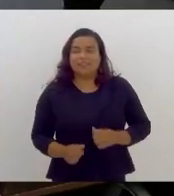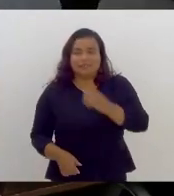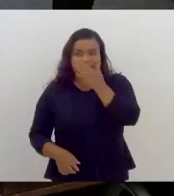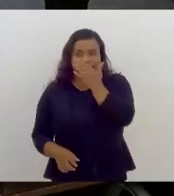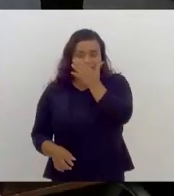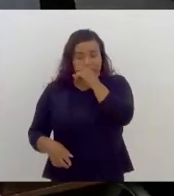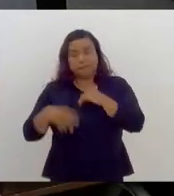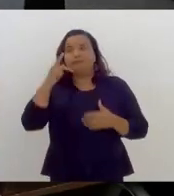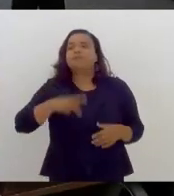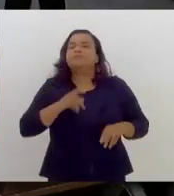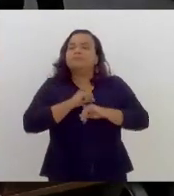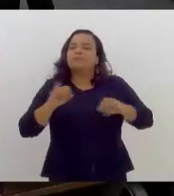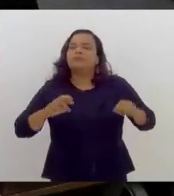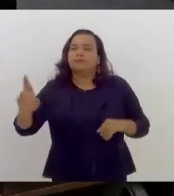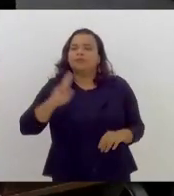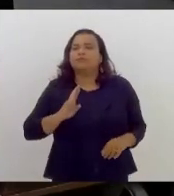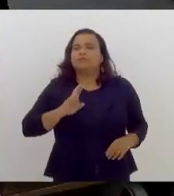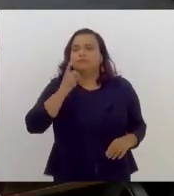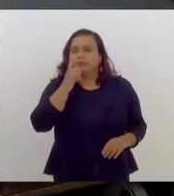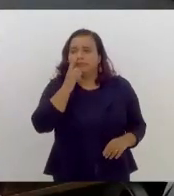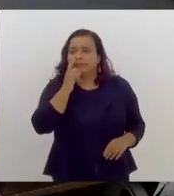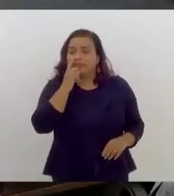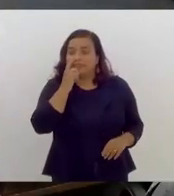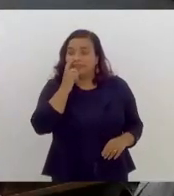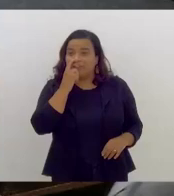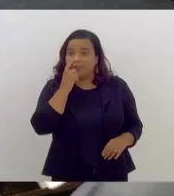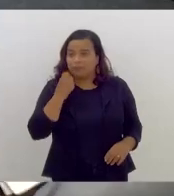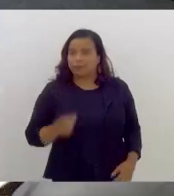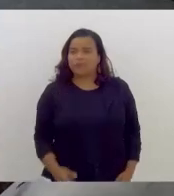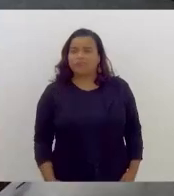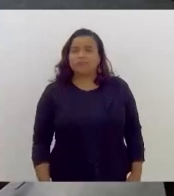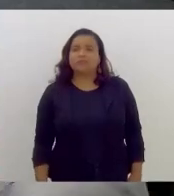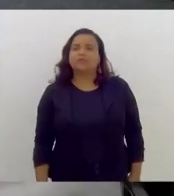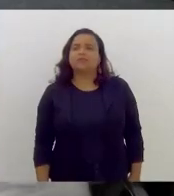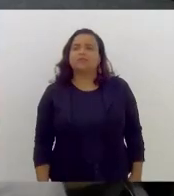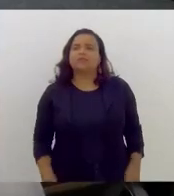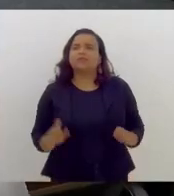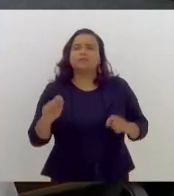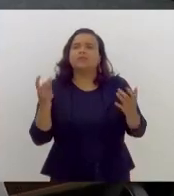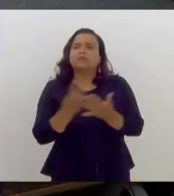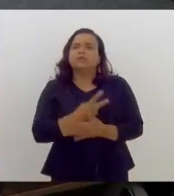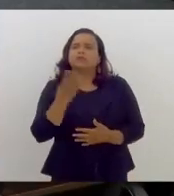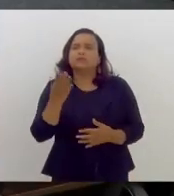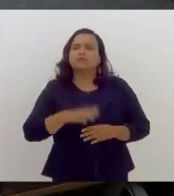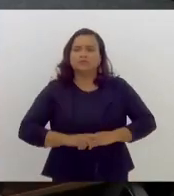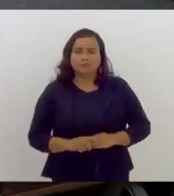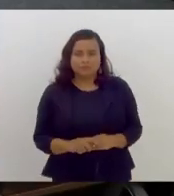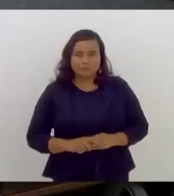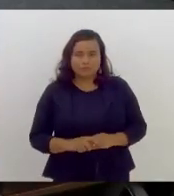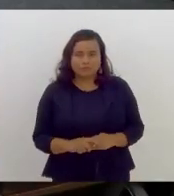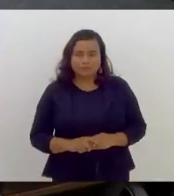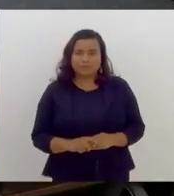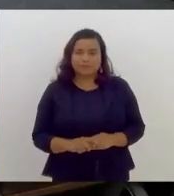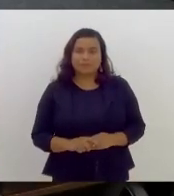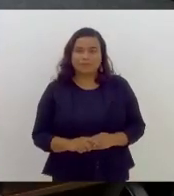Presidente, irá proclamar o resultado. O que é que houve aí, hein, sistema, hein?